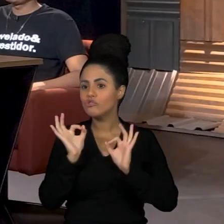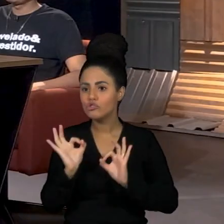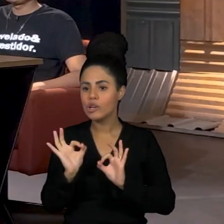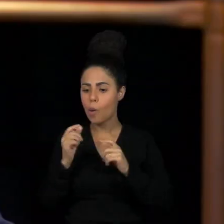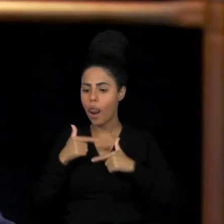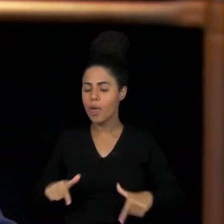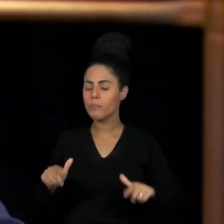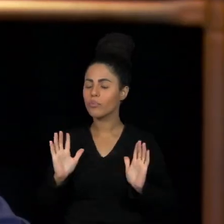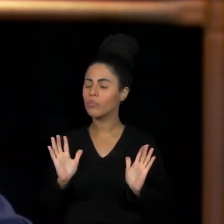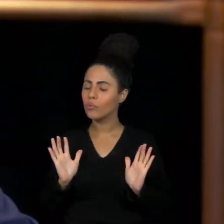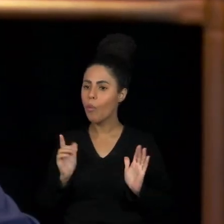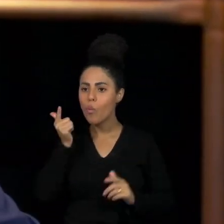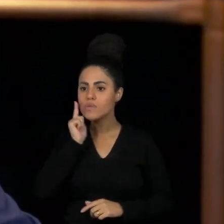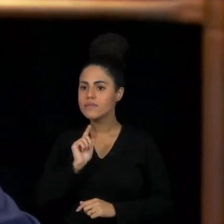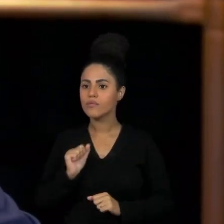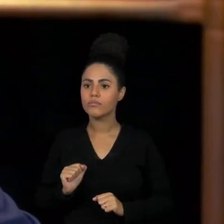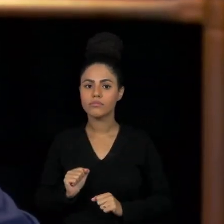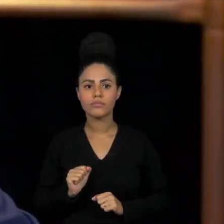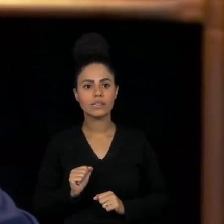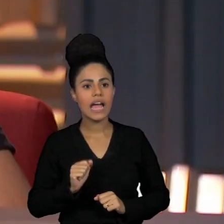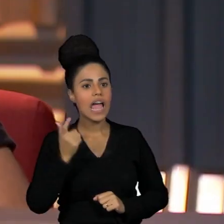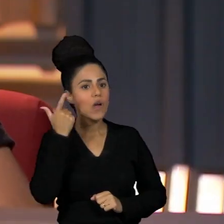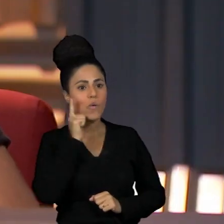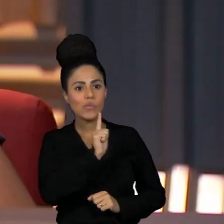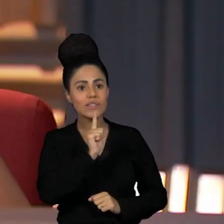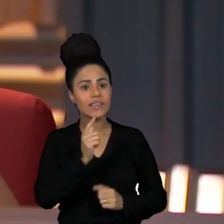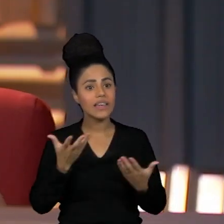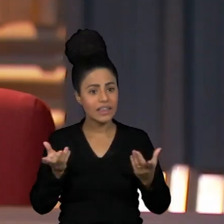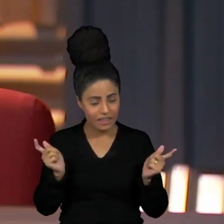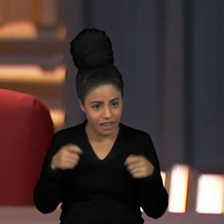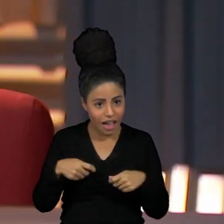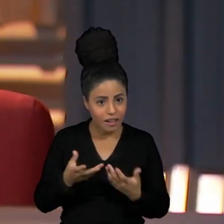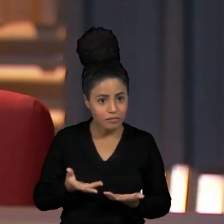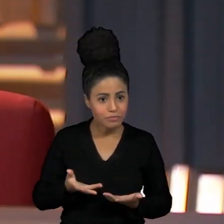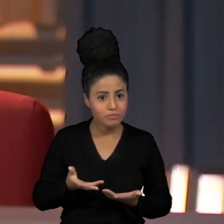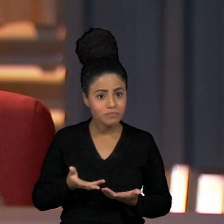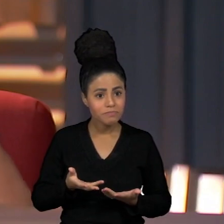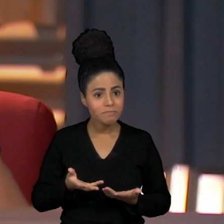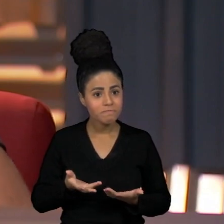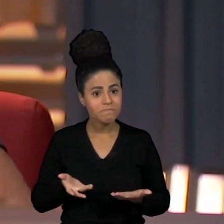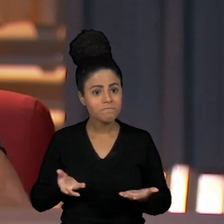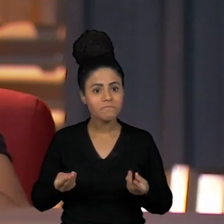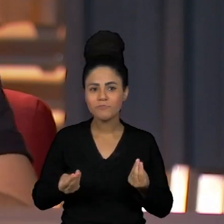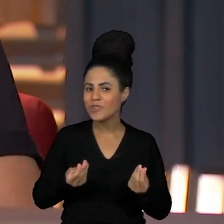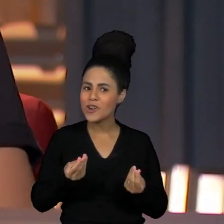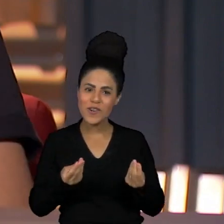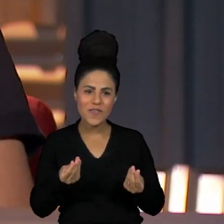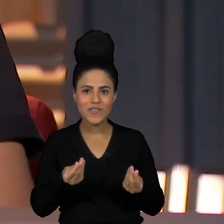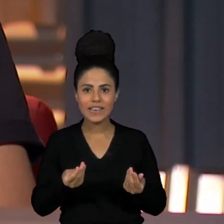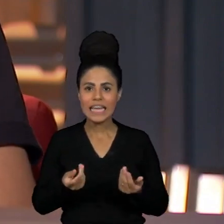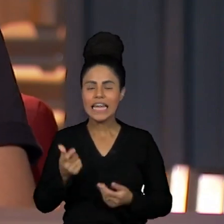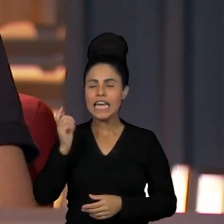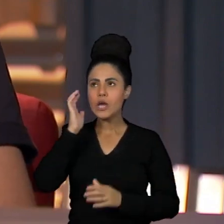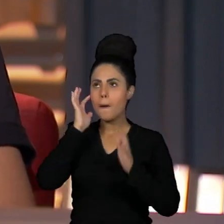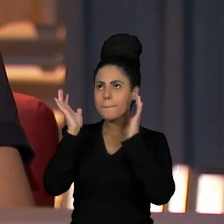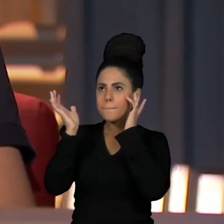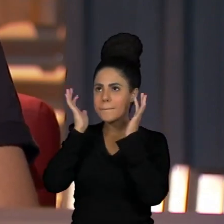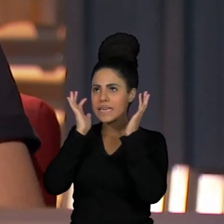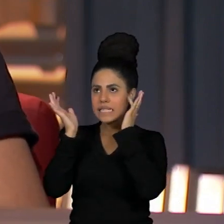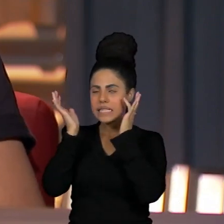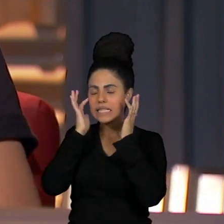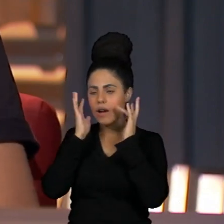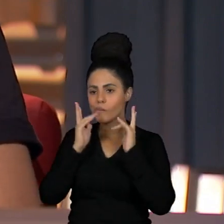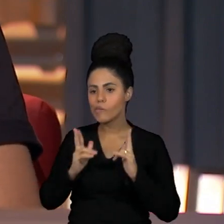cara, eu virei um guru financeiro. Fala a verdade. Olha, não, eu nunca pensei dessa maneira,